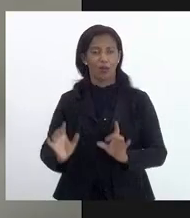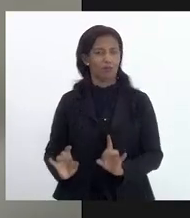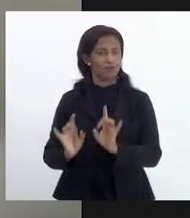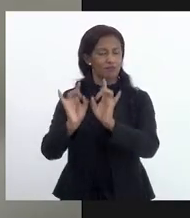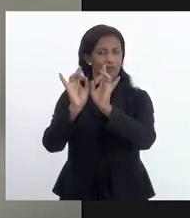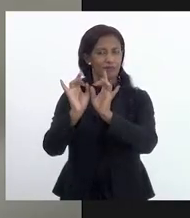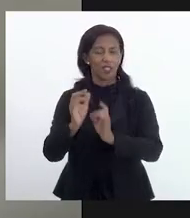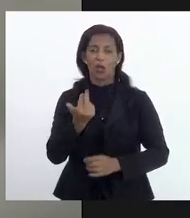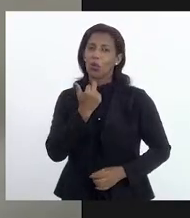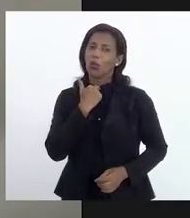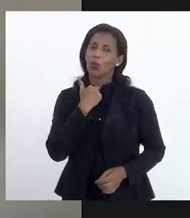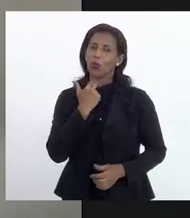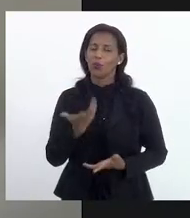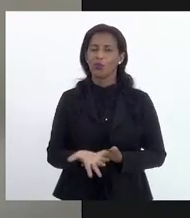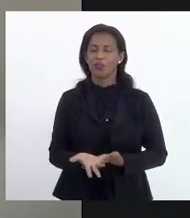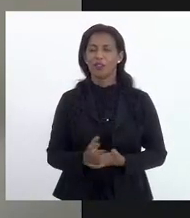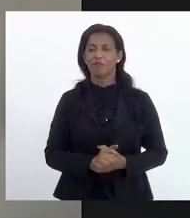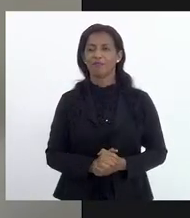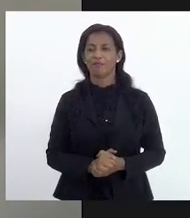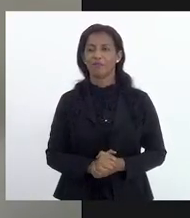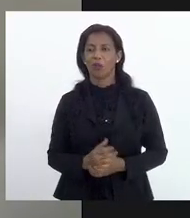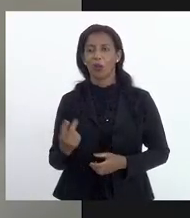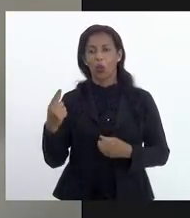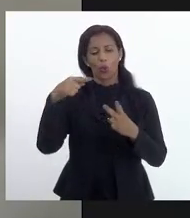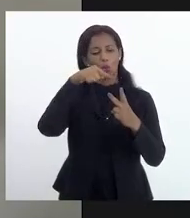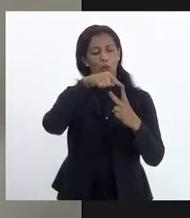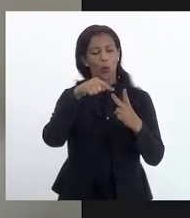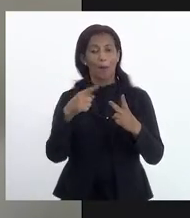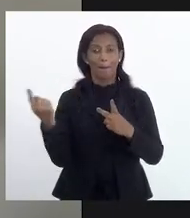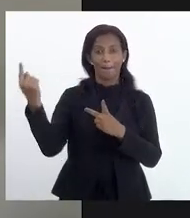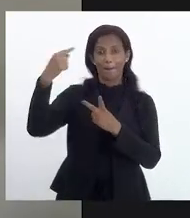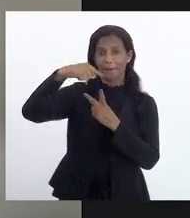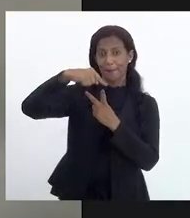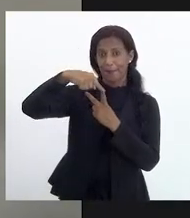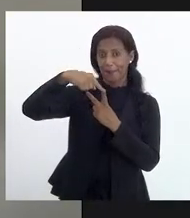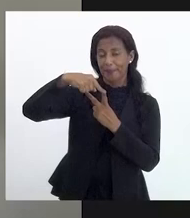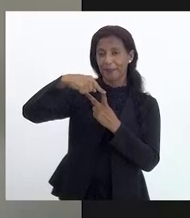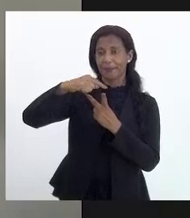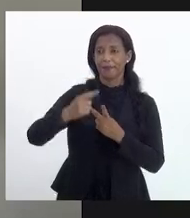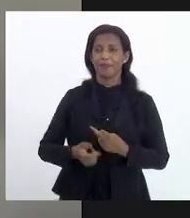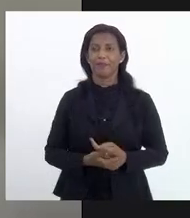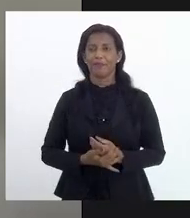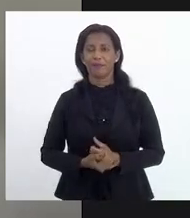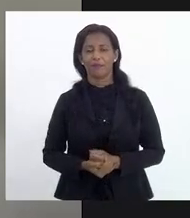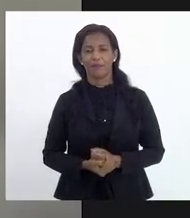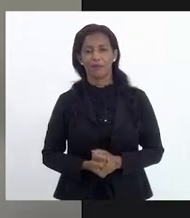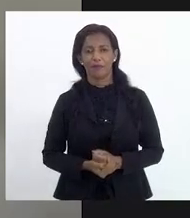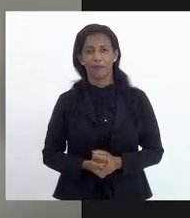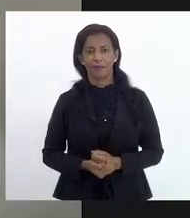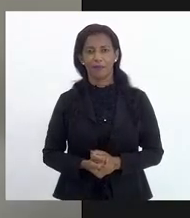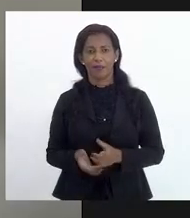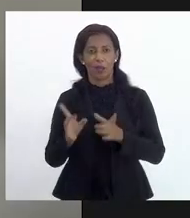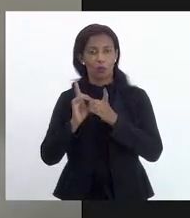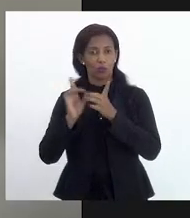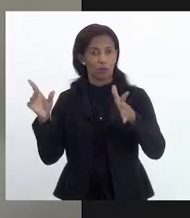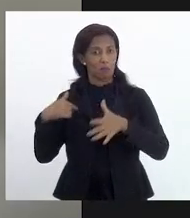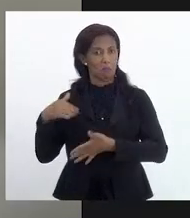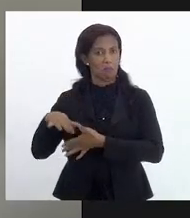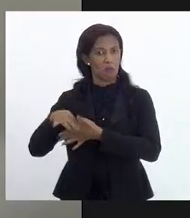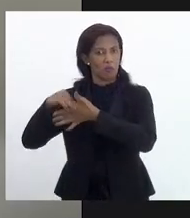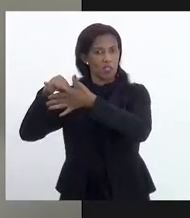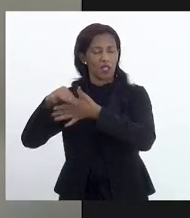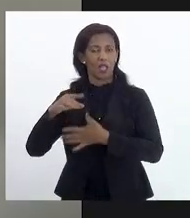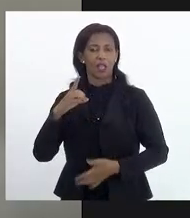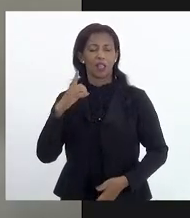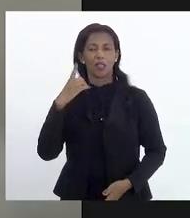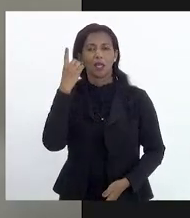eu não podia deixar de fazer dois registros. Primeiro aí, com a autorização do meu líder, que é o deputado